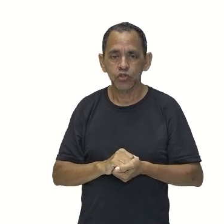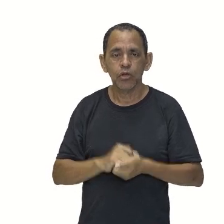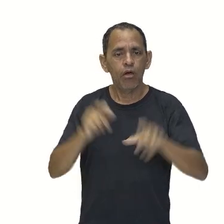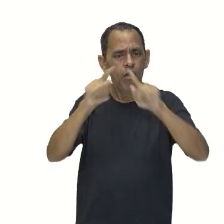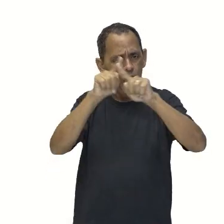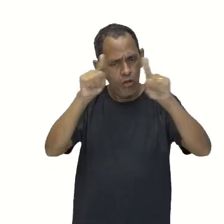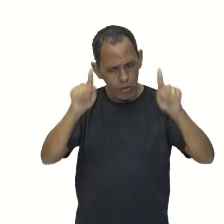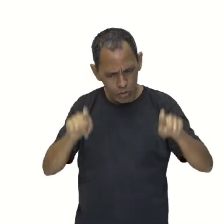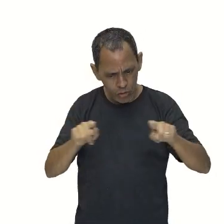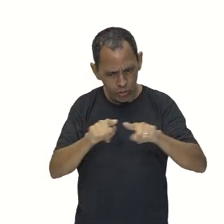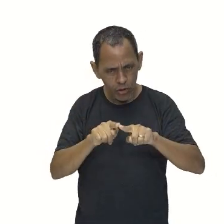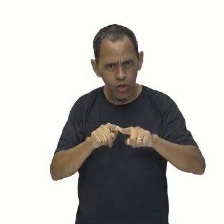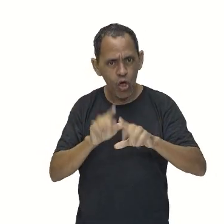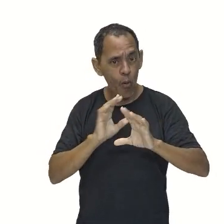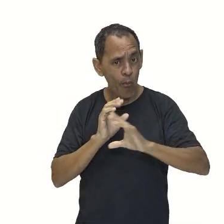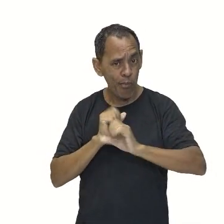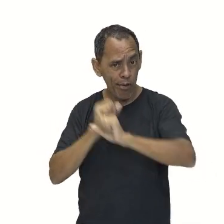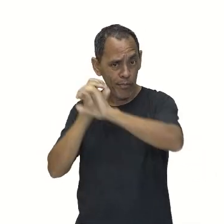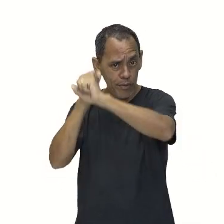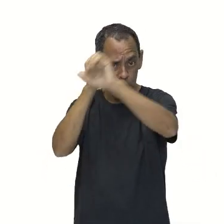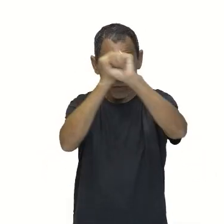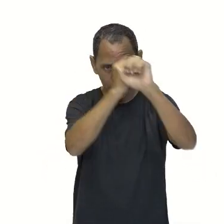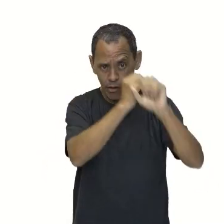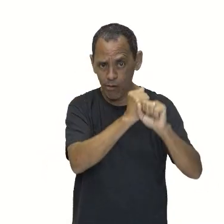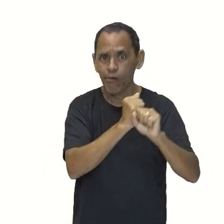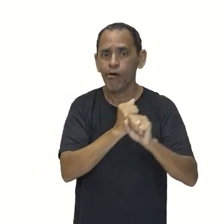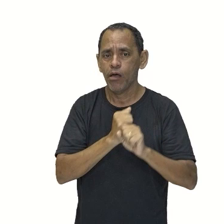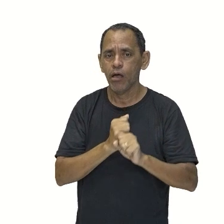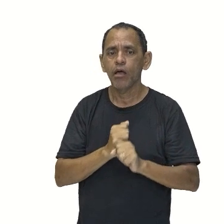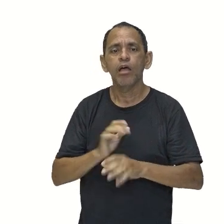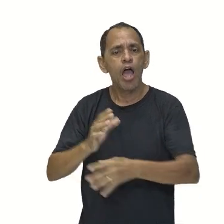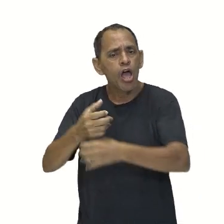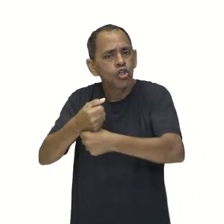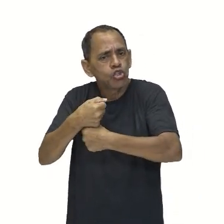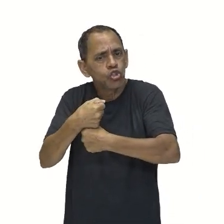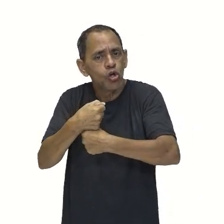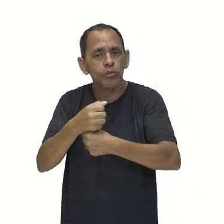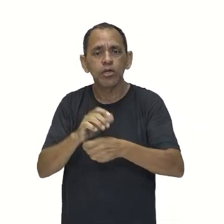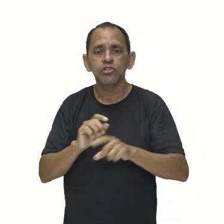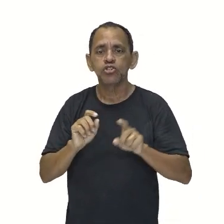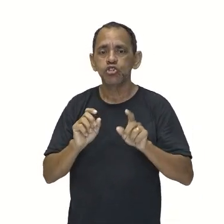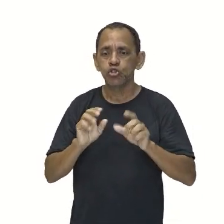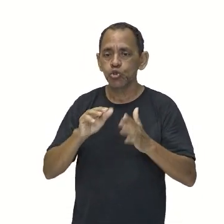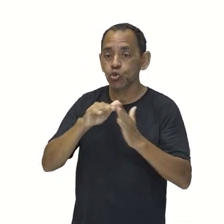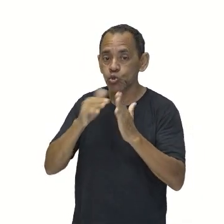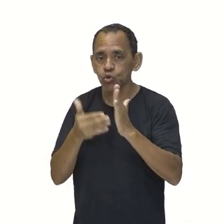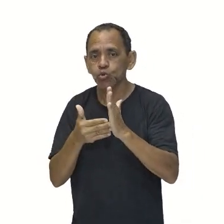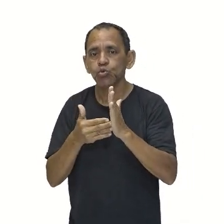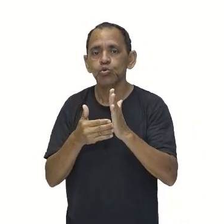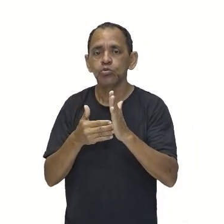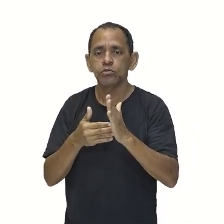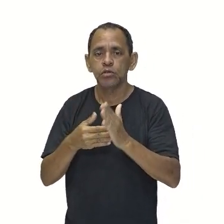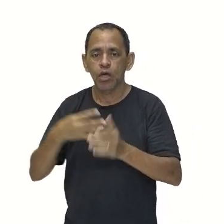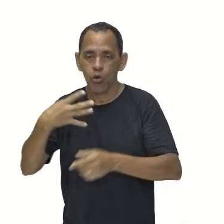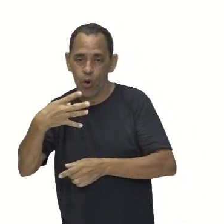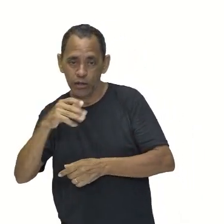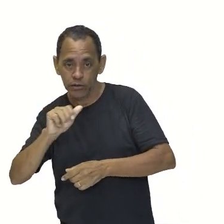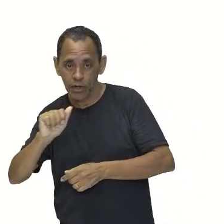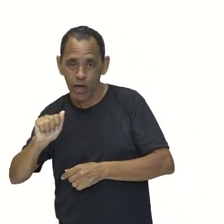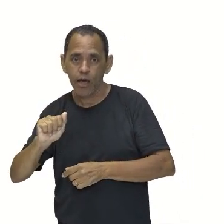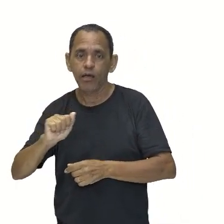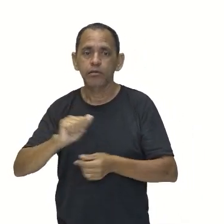nós podemos agora calcular. Ó. Então, vamos começar pela área do quadrado. Só é substituir, porque está aqui o valor, vai ficar